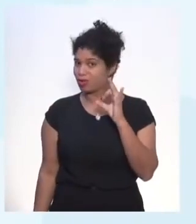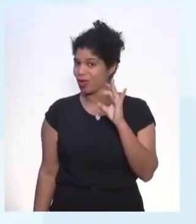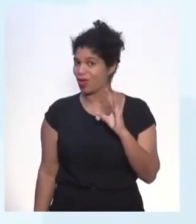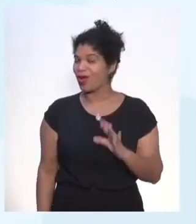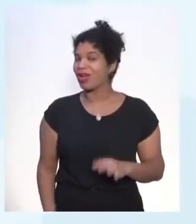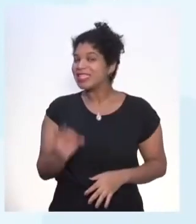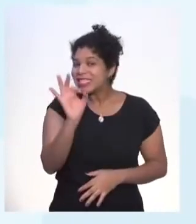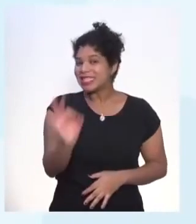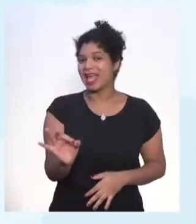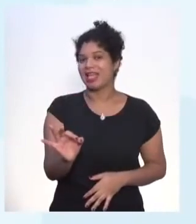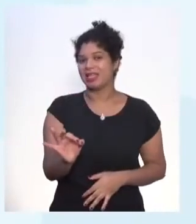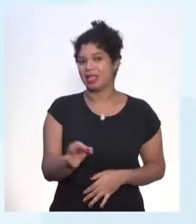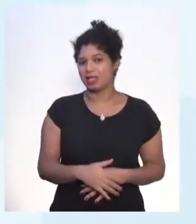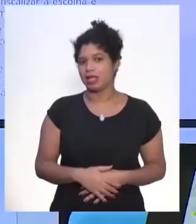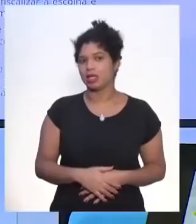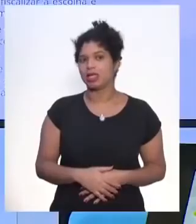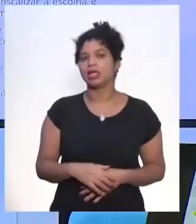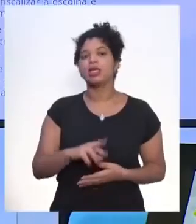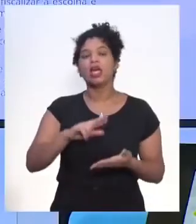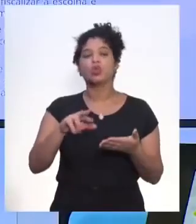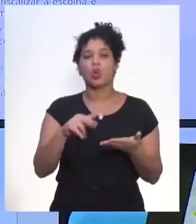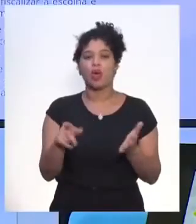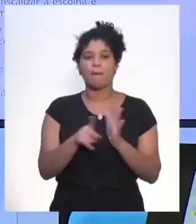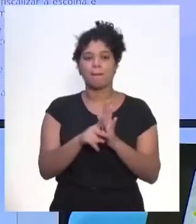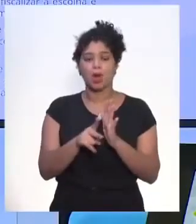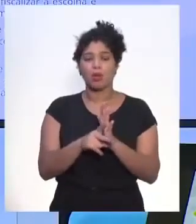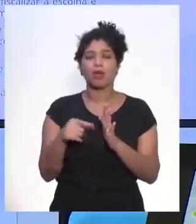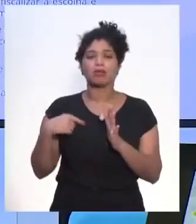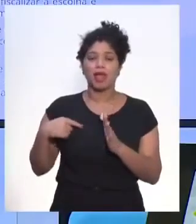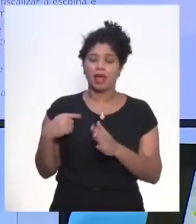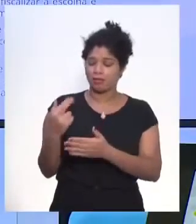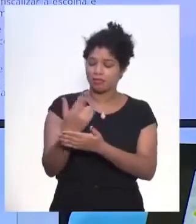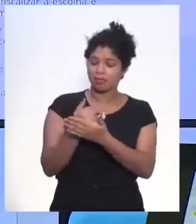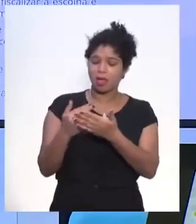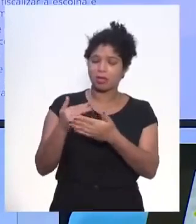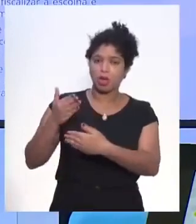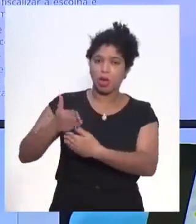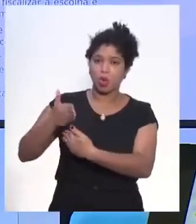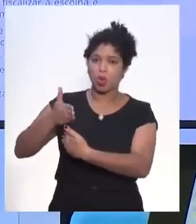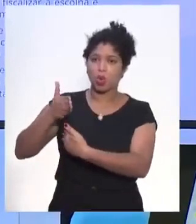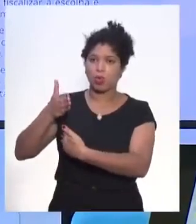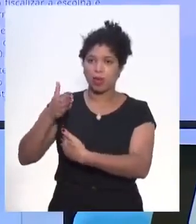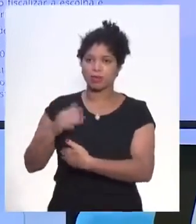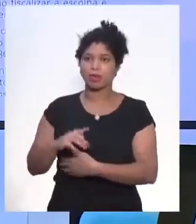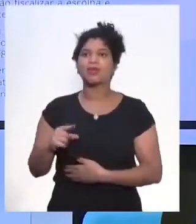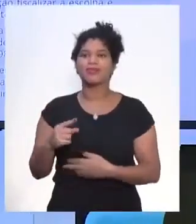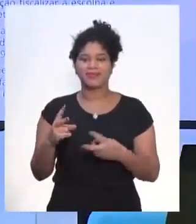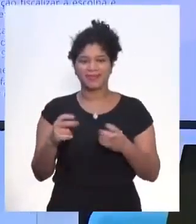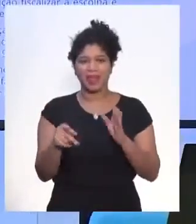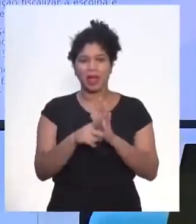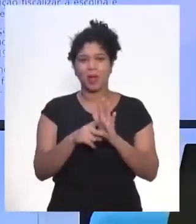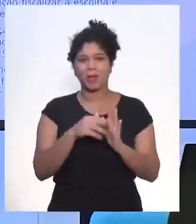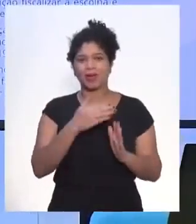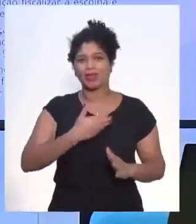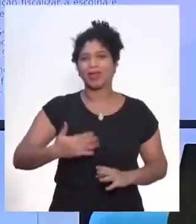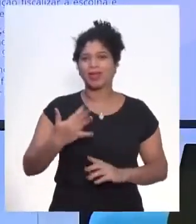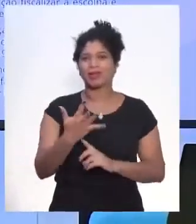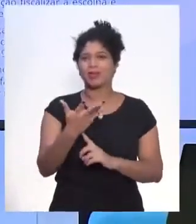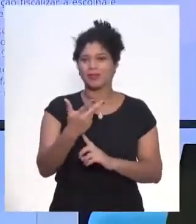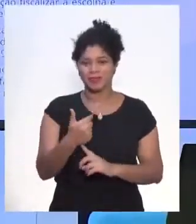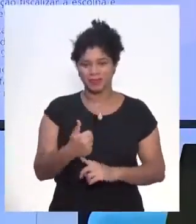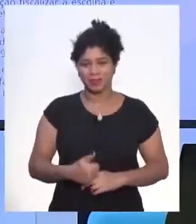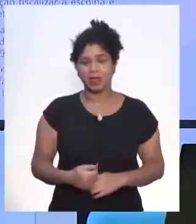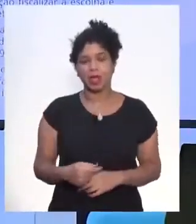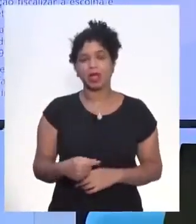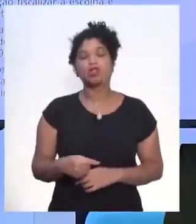gente falou sobre esse pouquinho desse histórico do grafite que a gente viu, né? A gente vai poder, então, né? E arte pública, a gente vai poder, né, ter